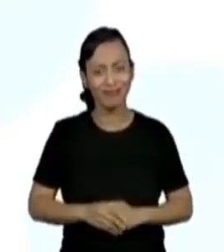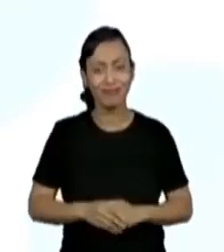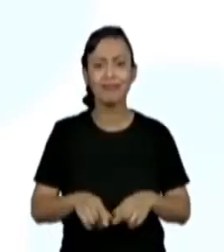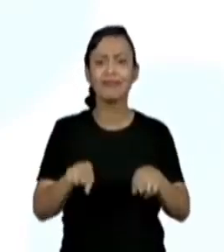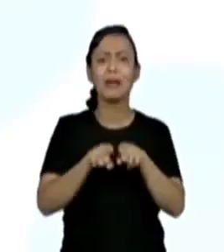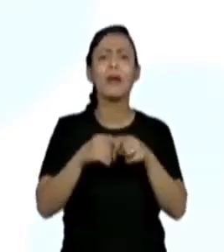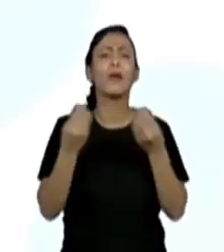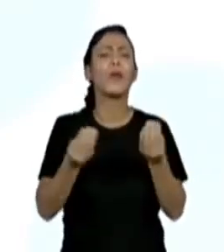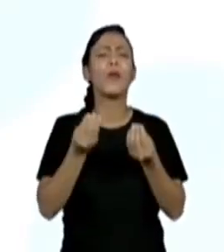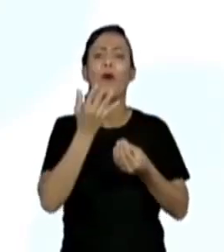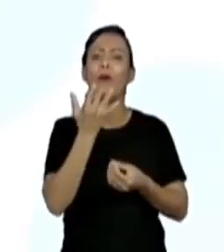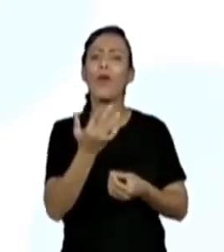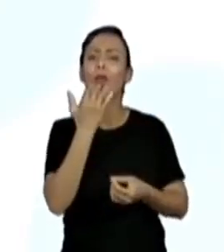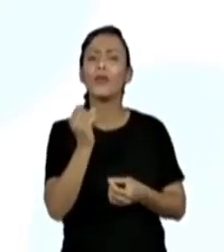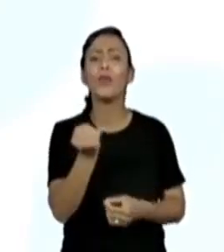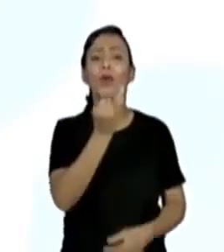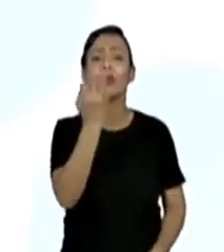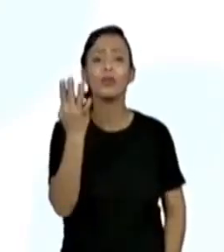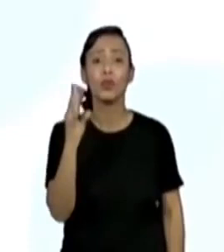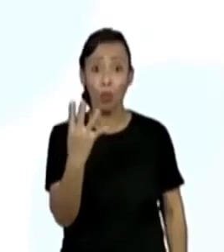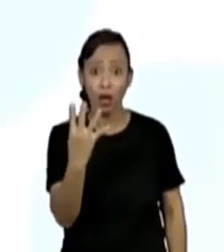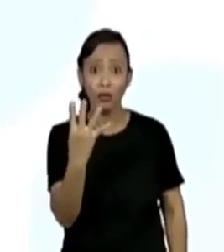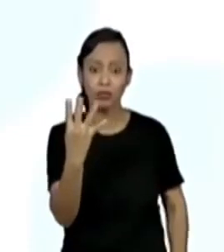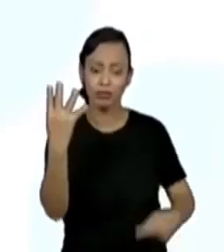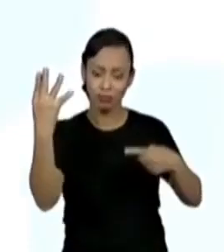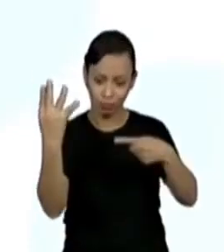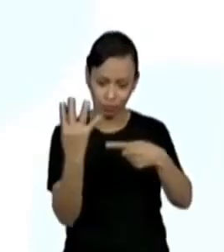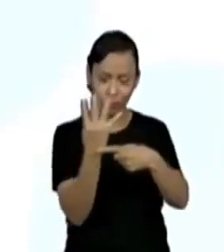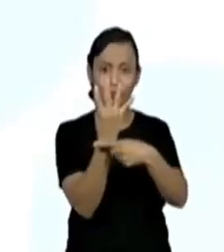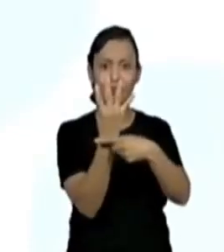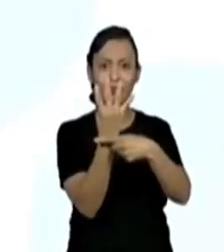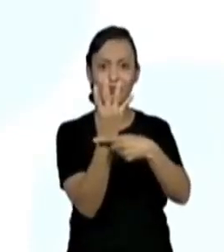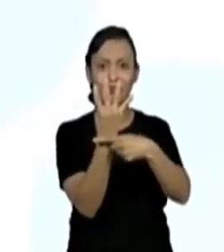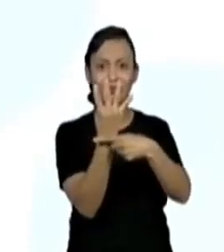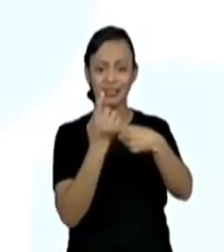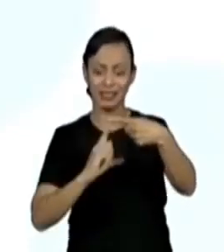quatro partes coloridas de